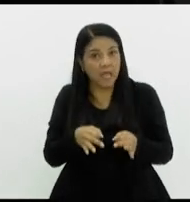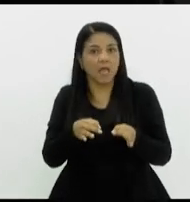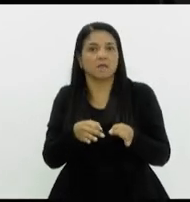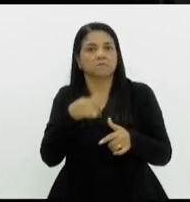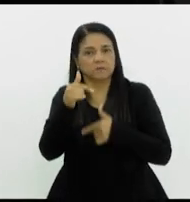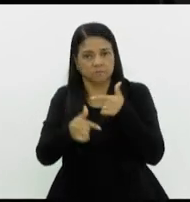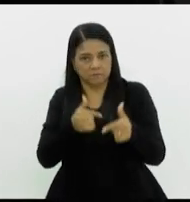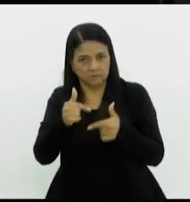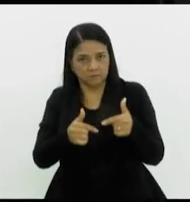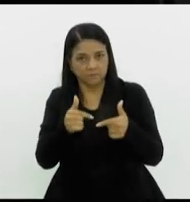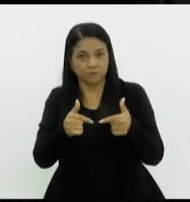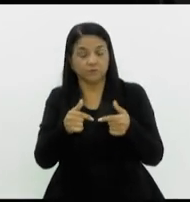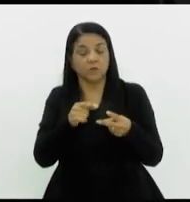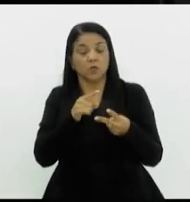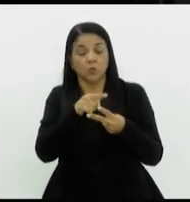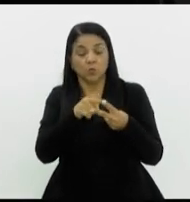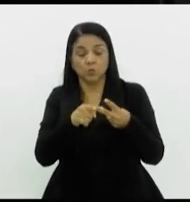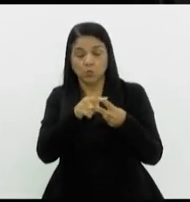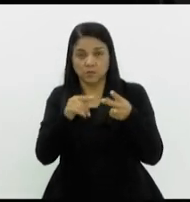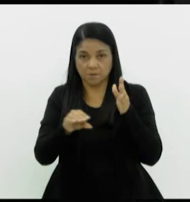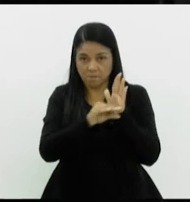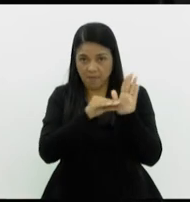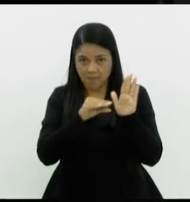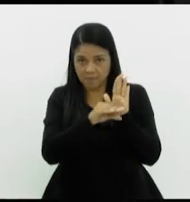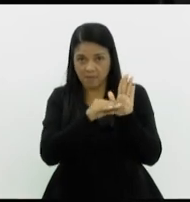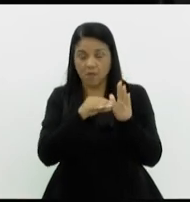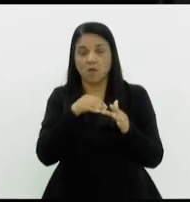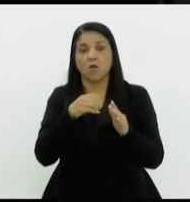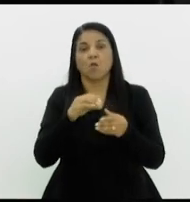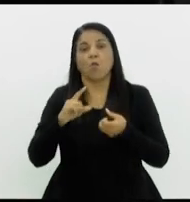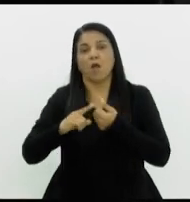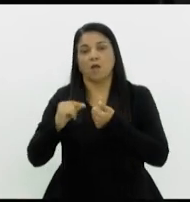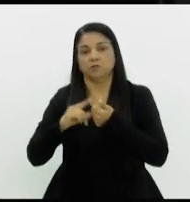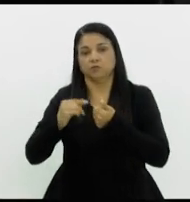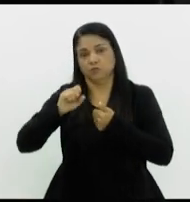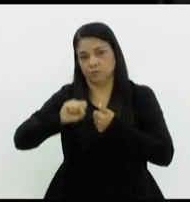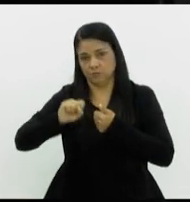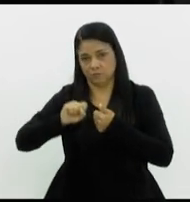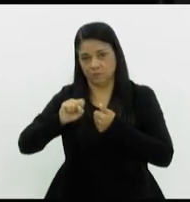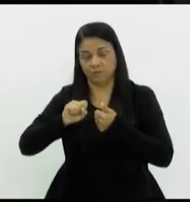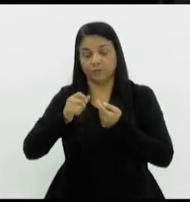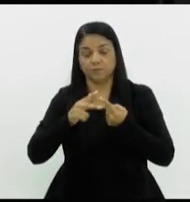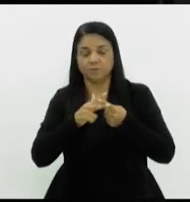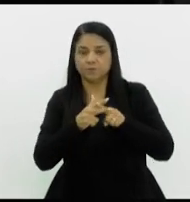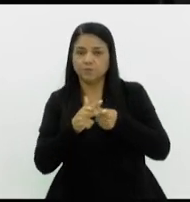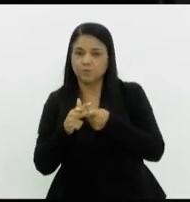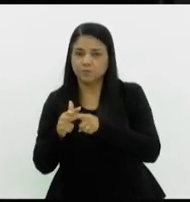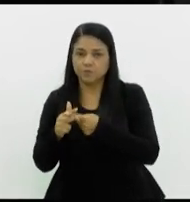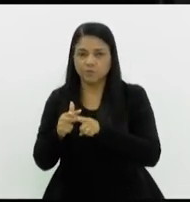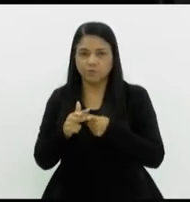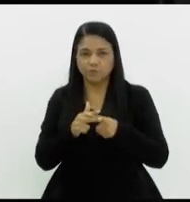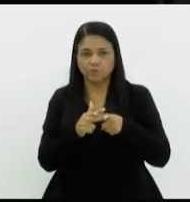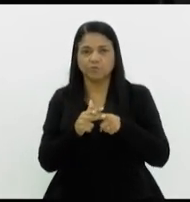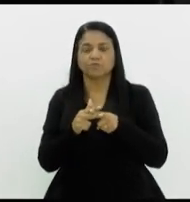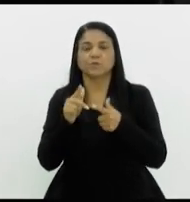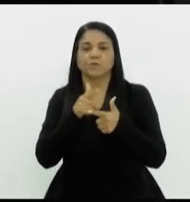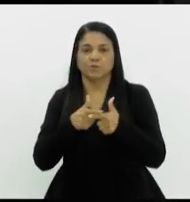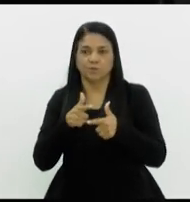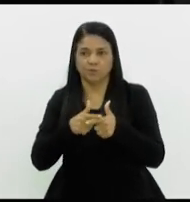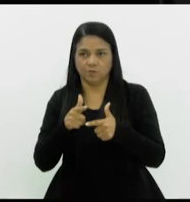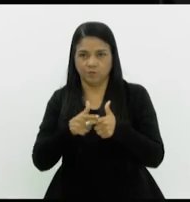estou apresentando duas emendas ao artigo 8º para corrigir esse